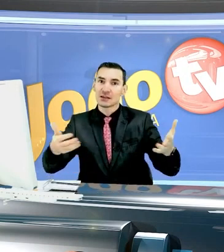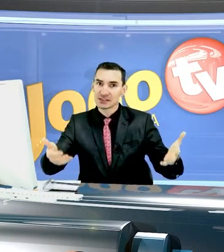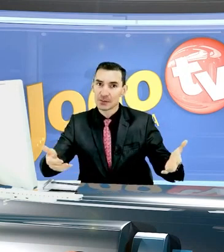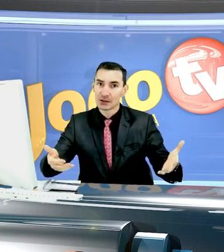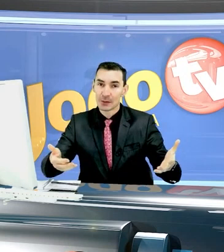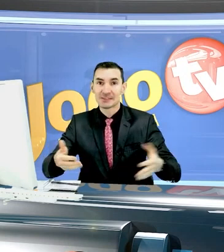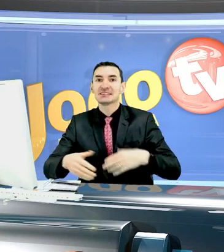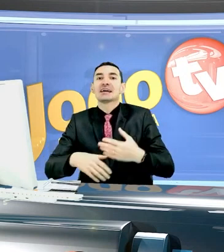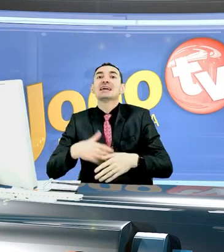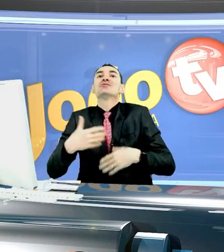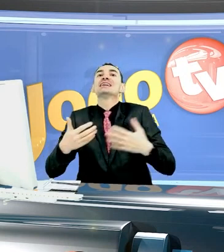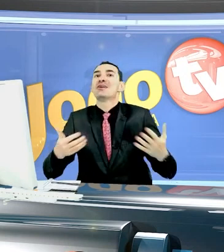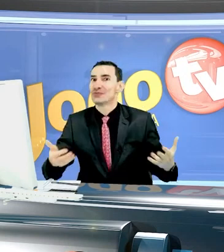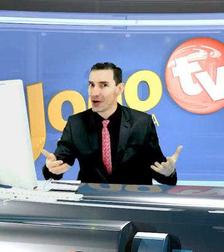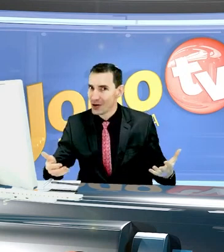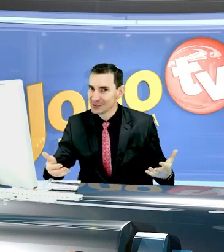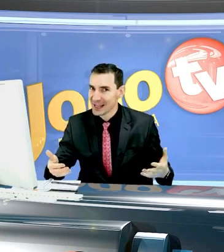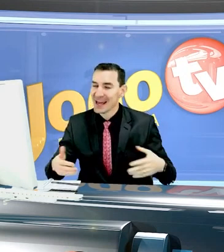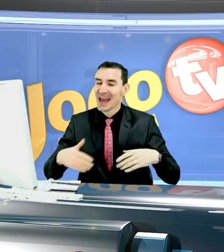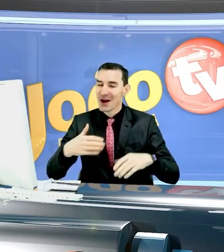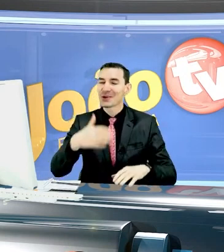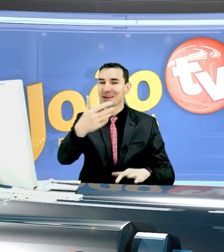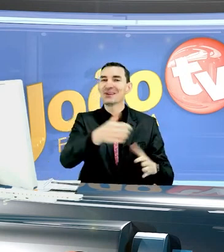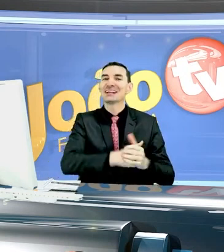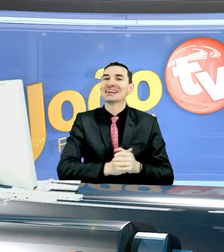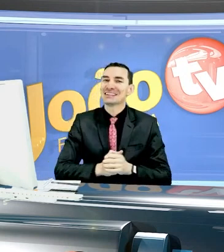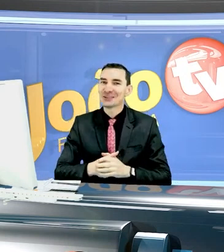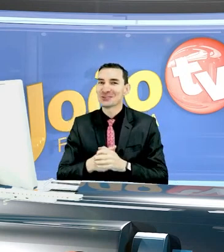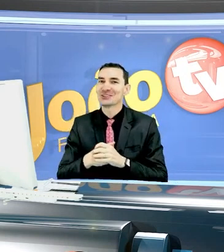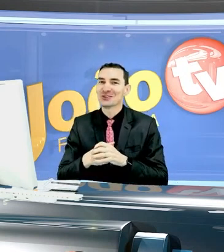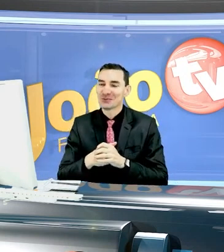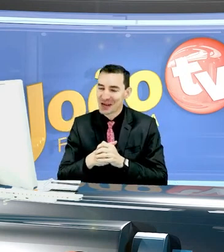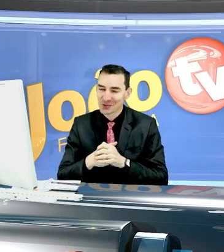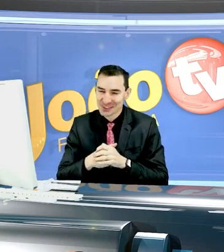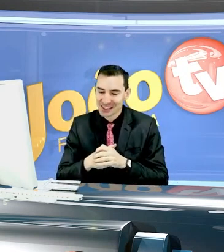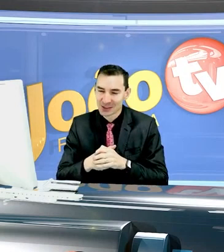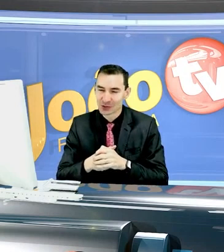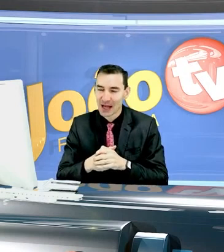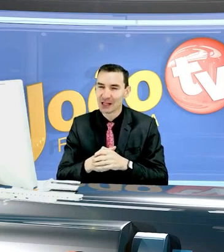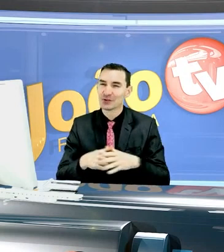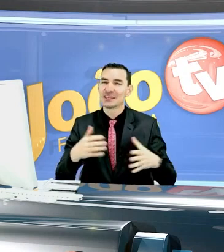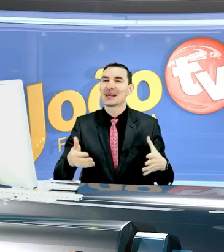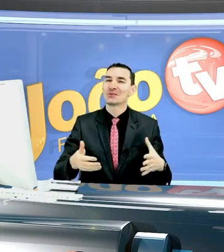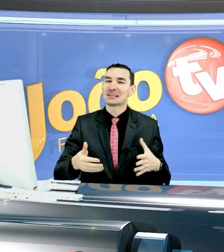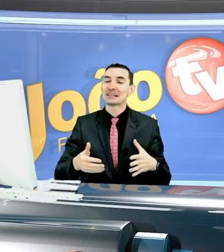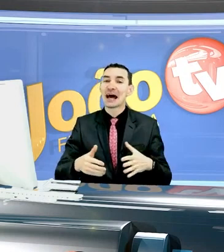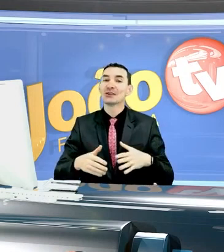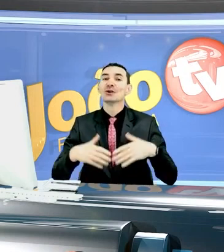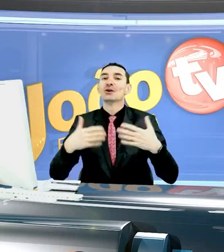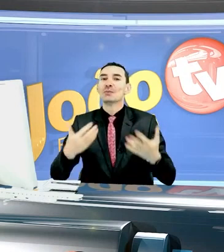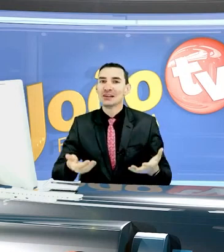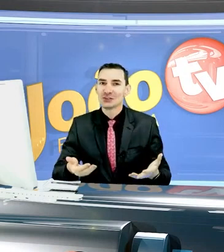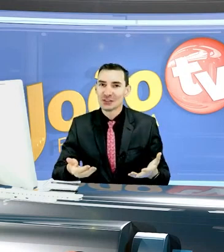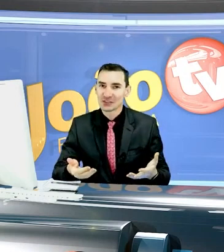você já estava sabendo, né? Mas essa reviravolta é o que eu quero trazer no vídeo de hoje para você que está aí do outro lado, você que é